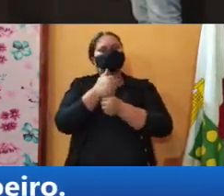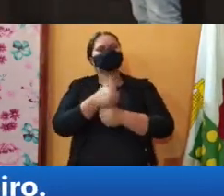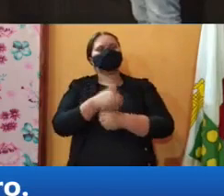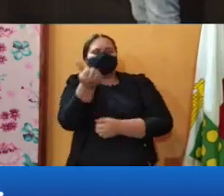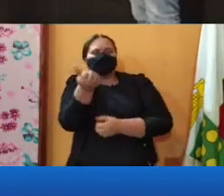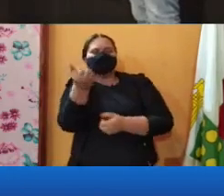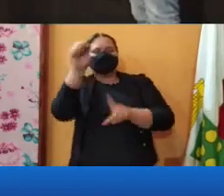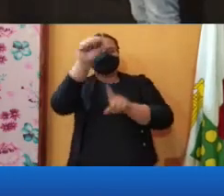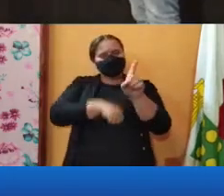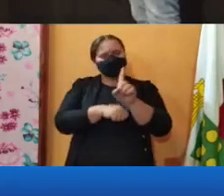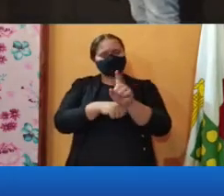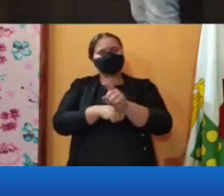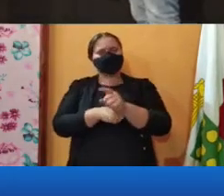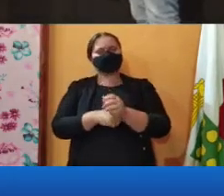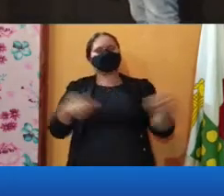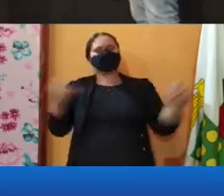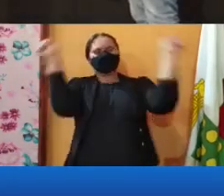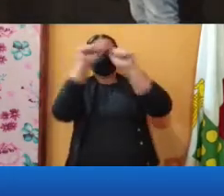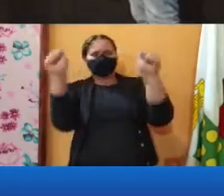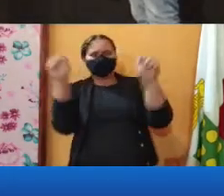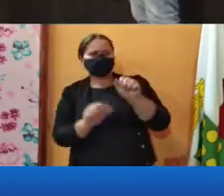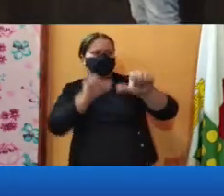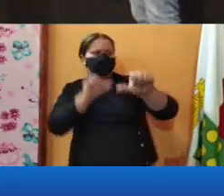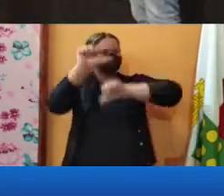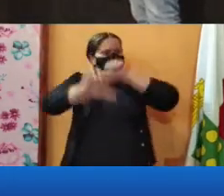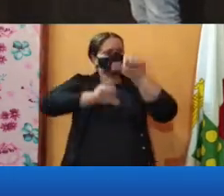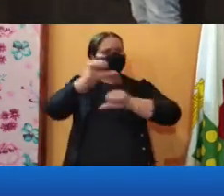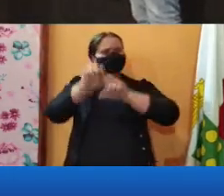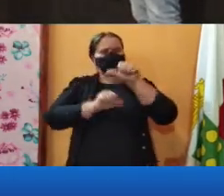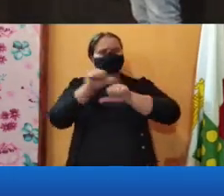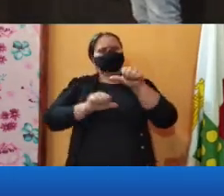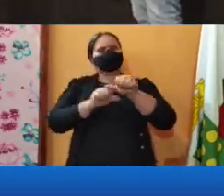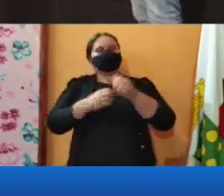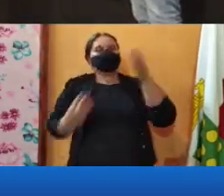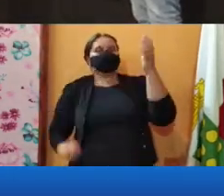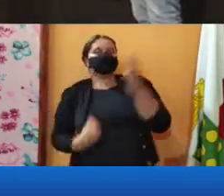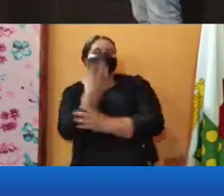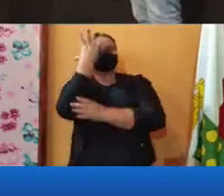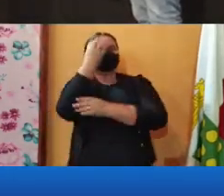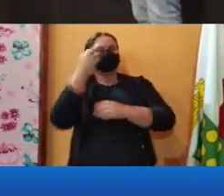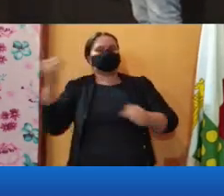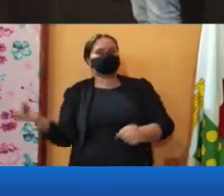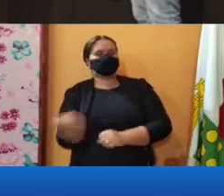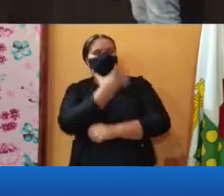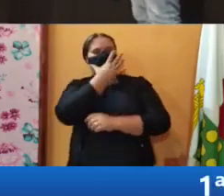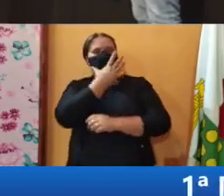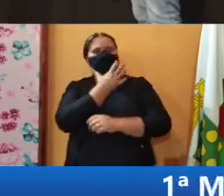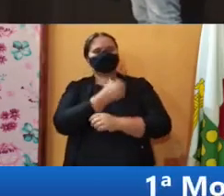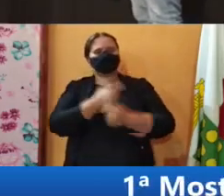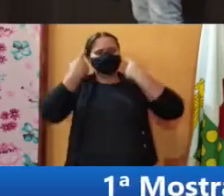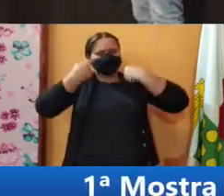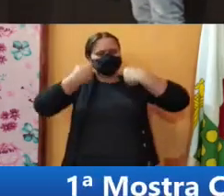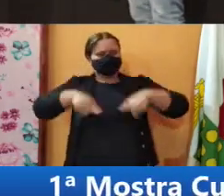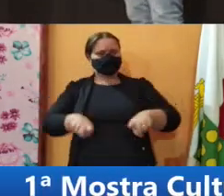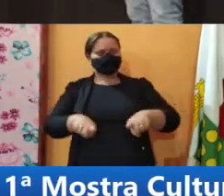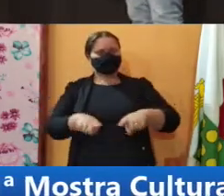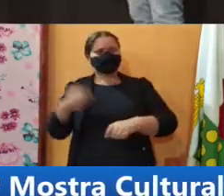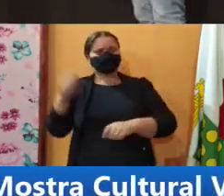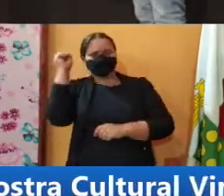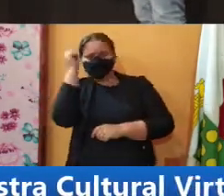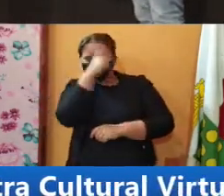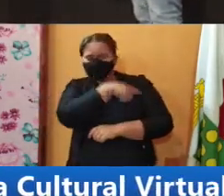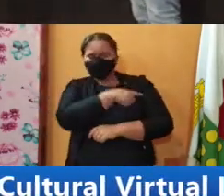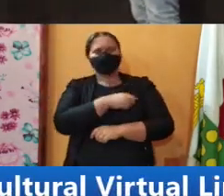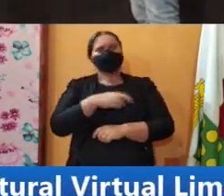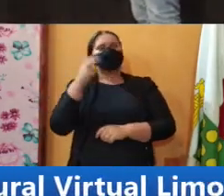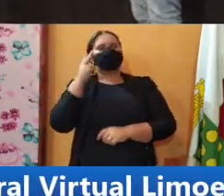que os artistas teve que se reinventar para tentar sobreviver. Né? A gente vê que a dificuldade, mas a